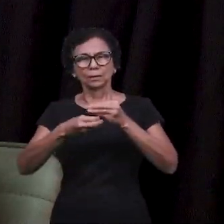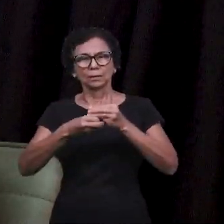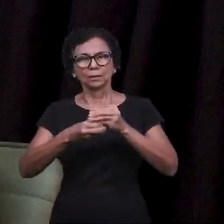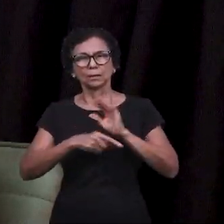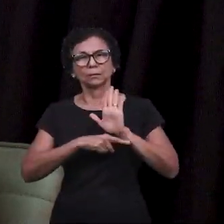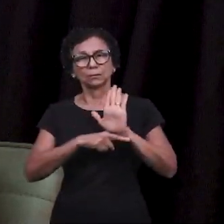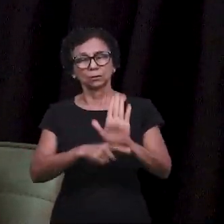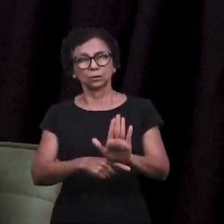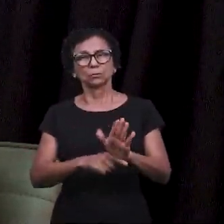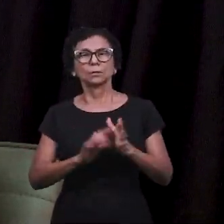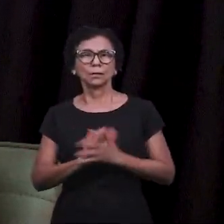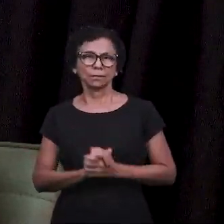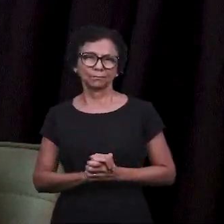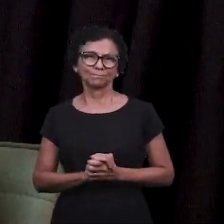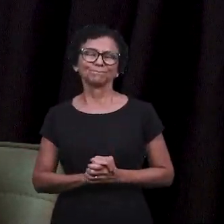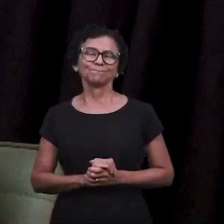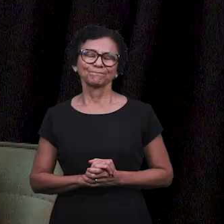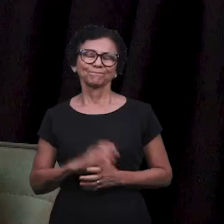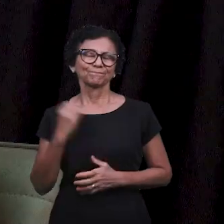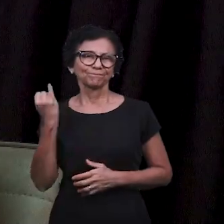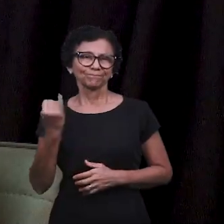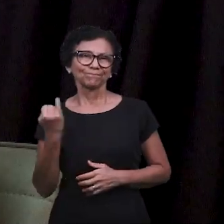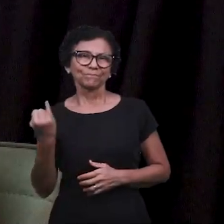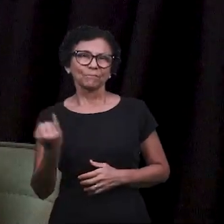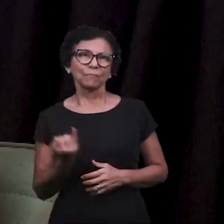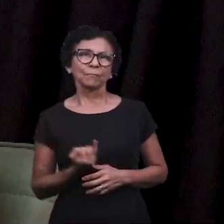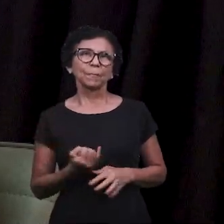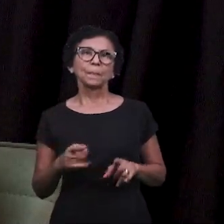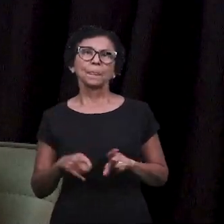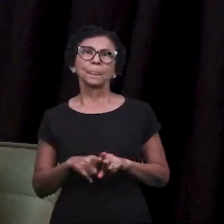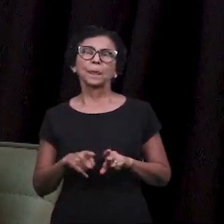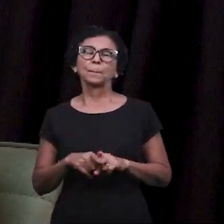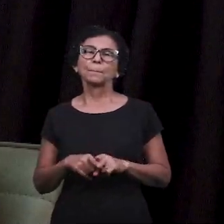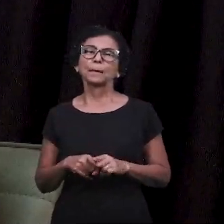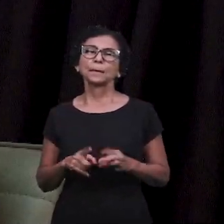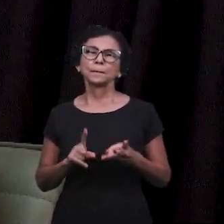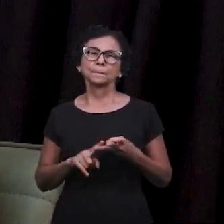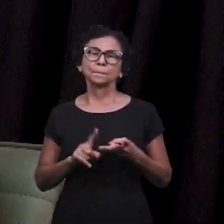propósito. Isso é importante. E um último conselho que eu